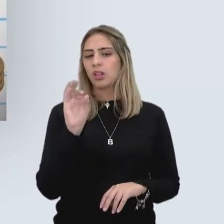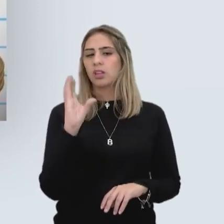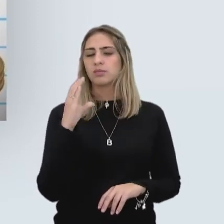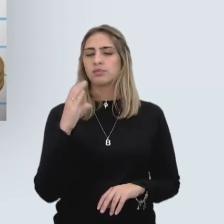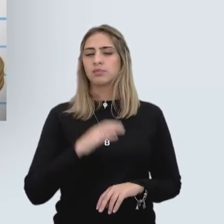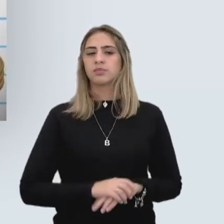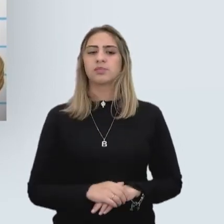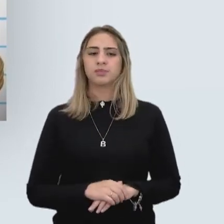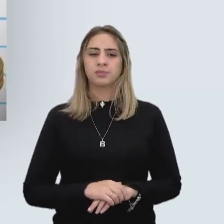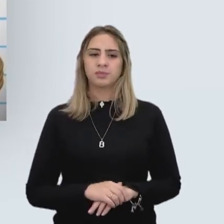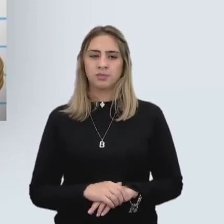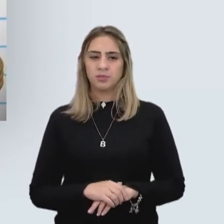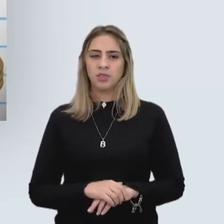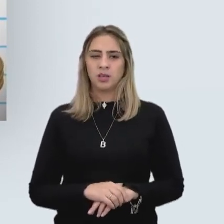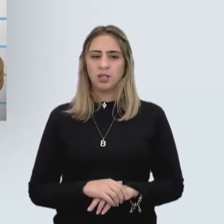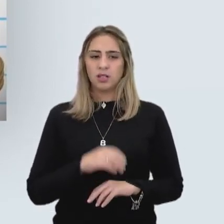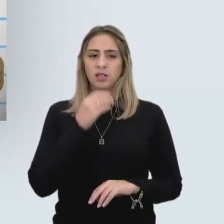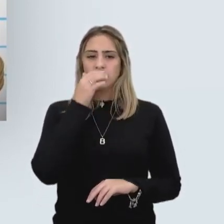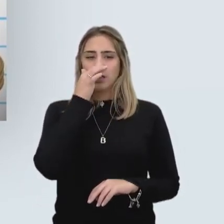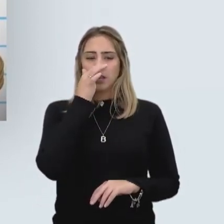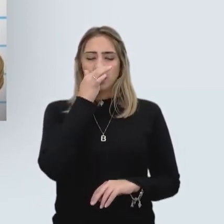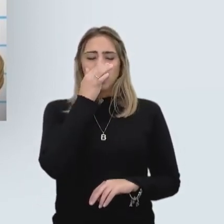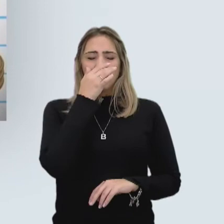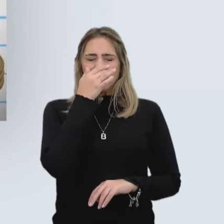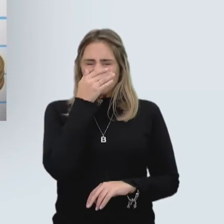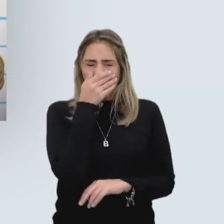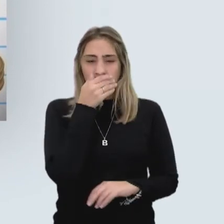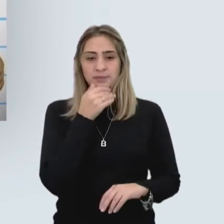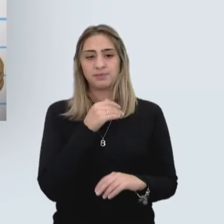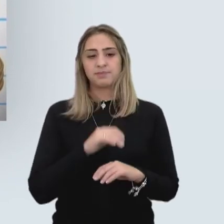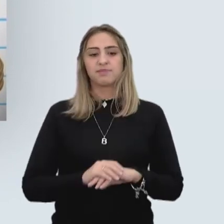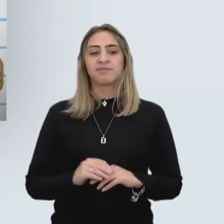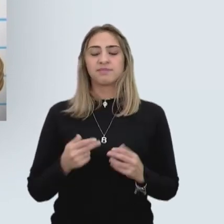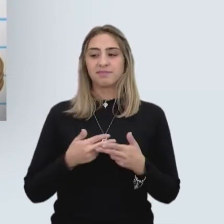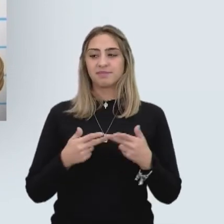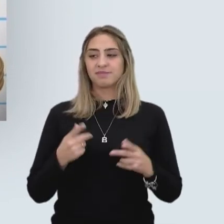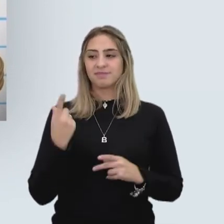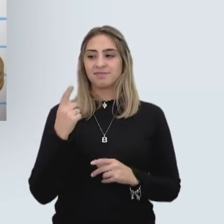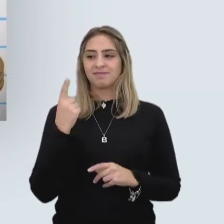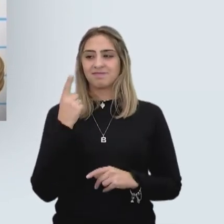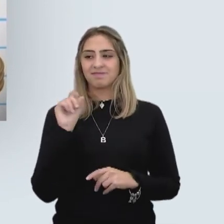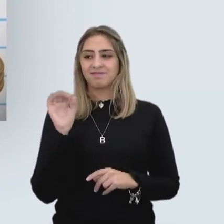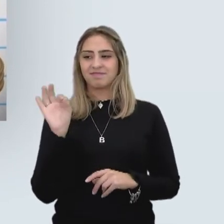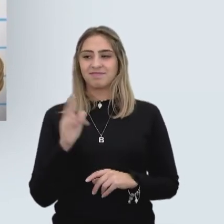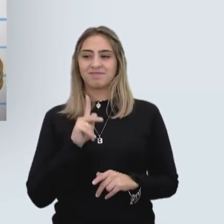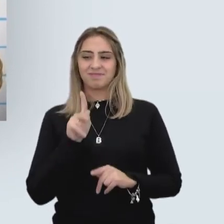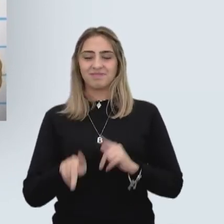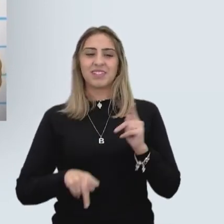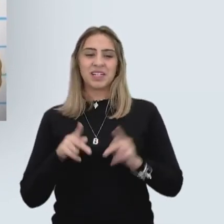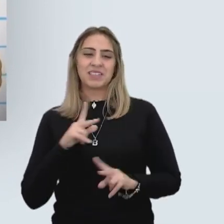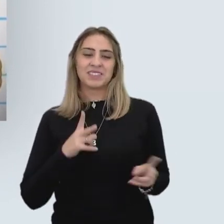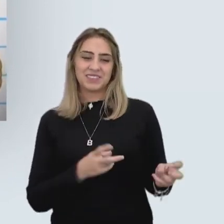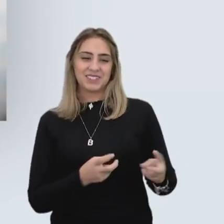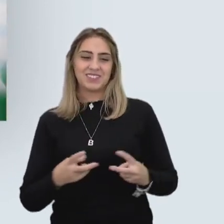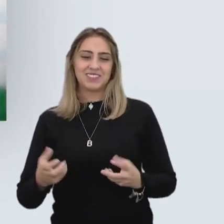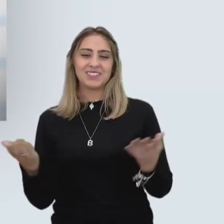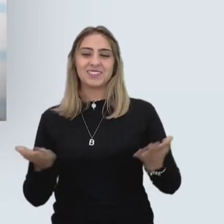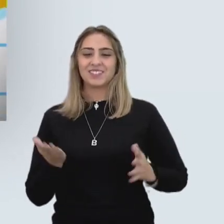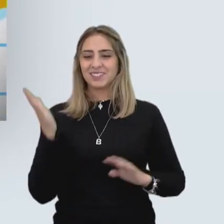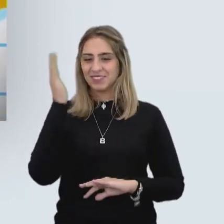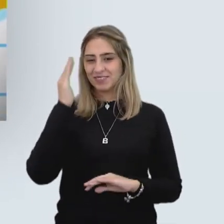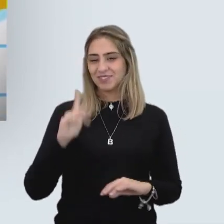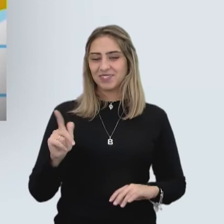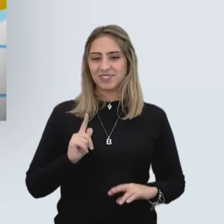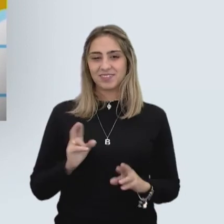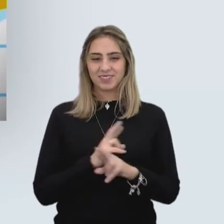10% mais ricos possuem uma parcela da massa de rendimento superior à dos 80% da população com os menores rendimentos. Embora o Brasil tenha